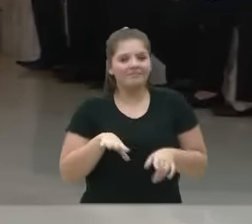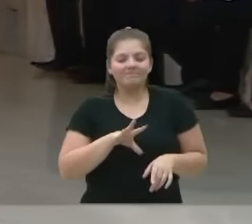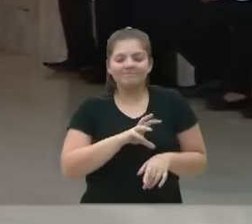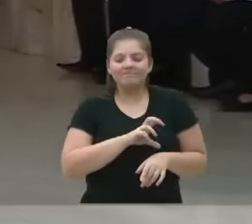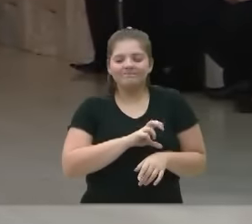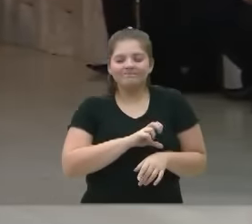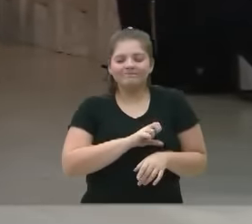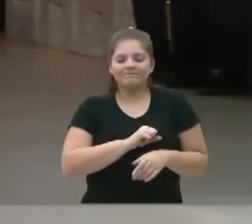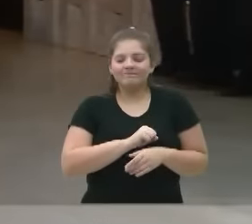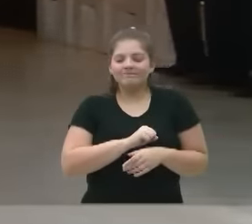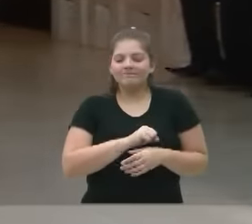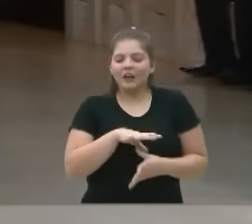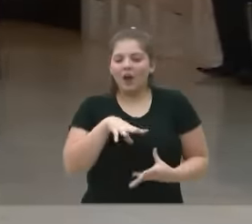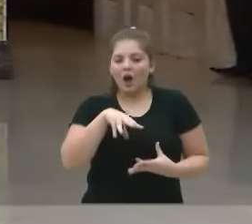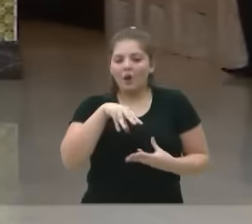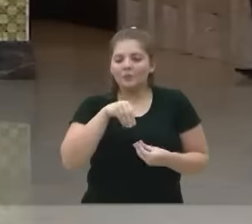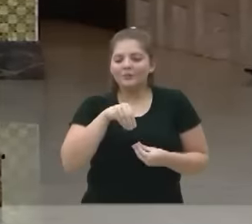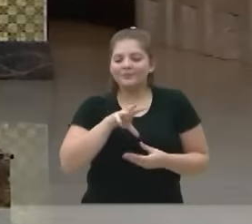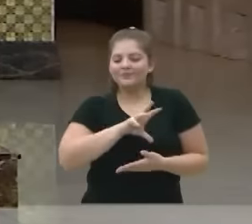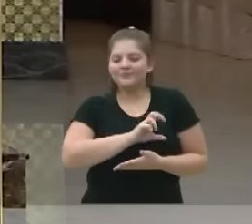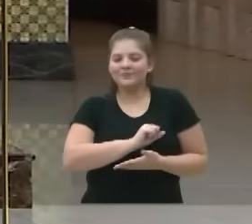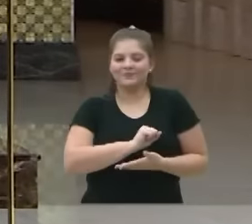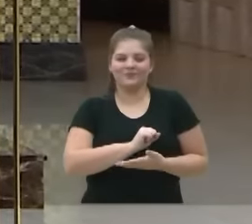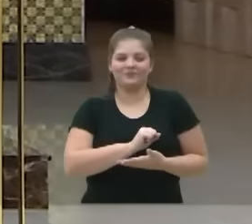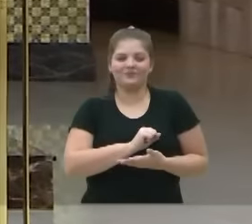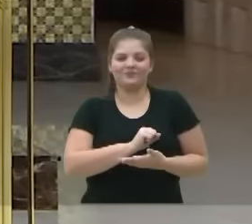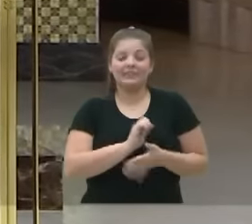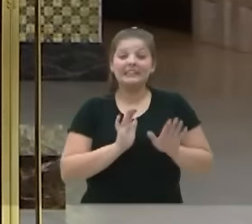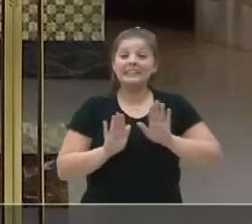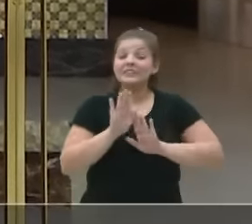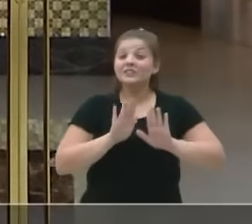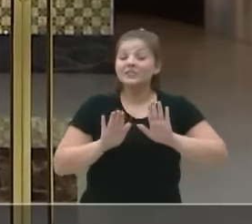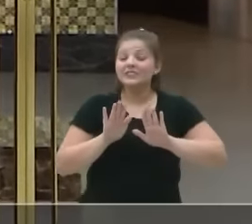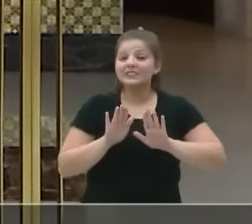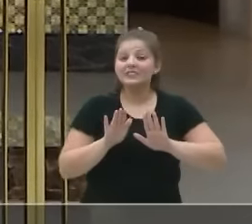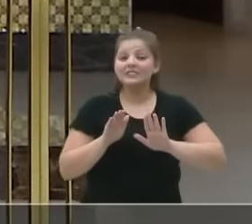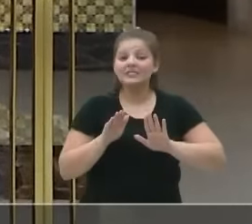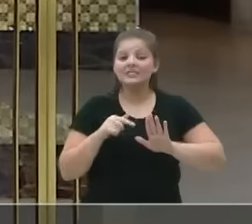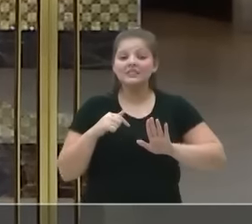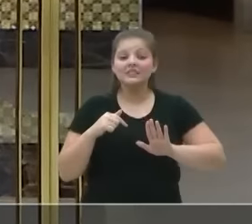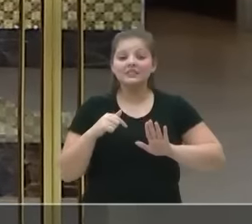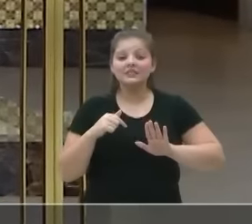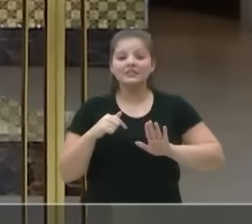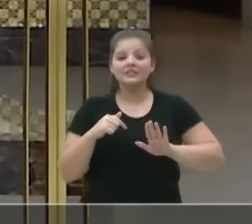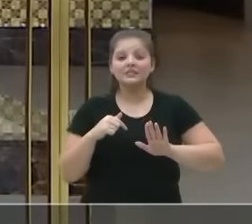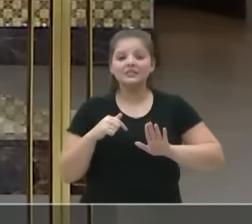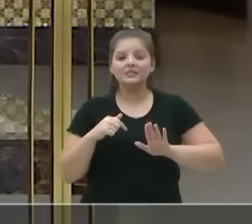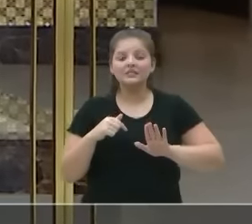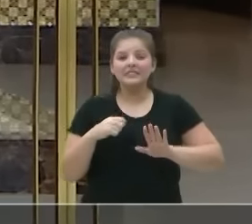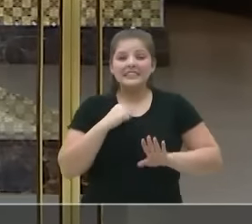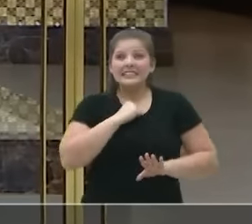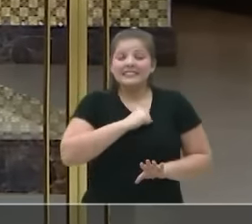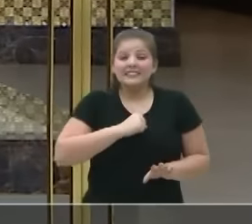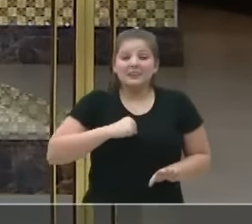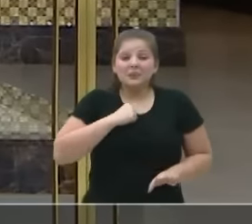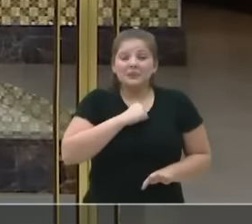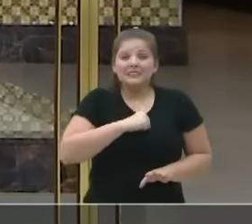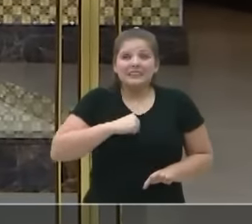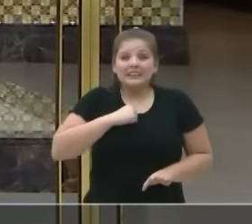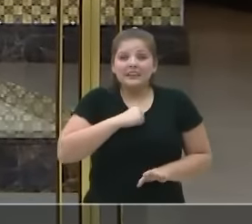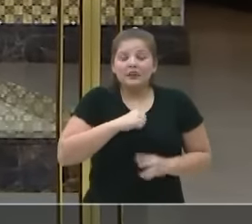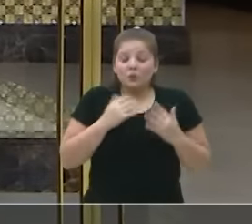almas sensíveis, que a gente, você tem tanta saudade da